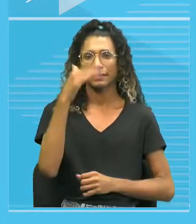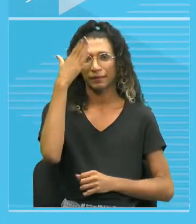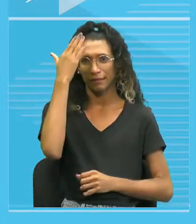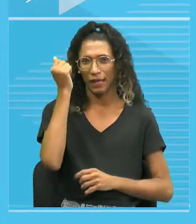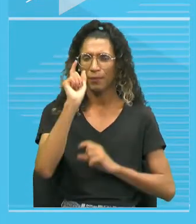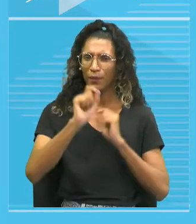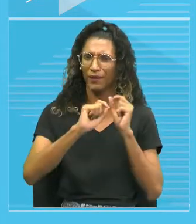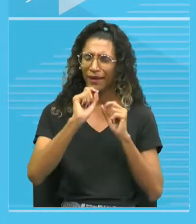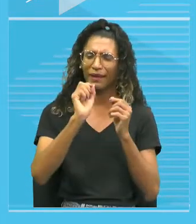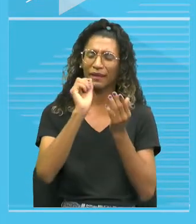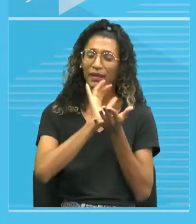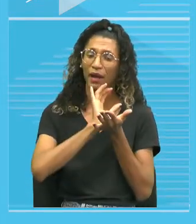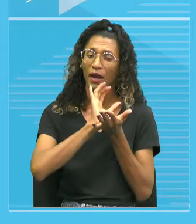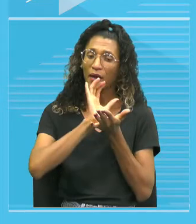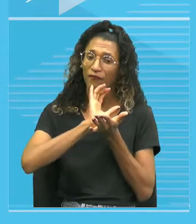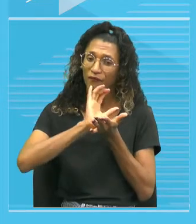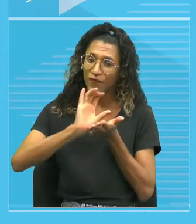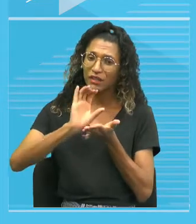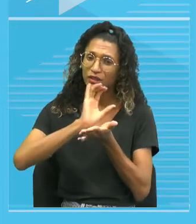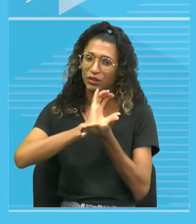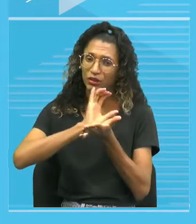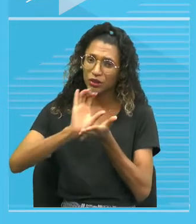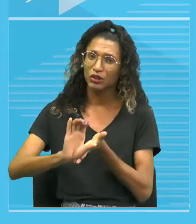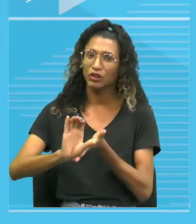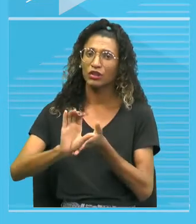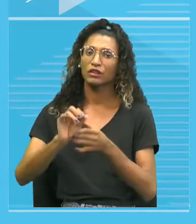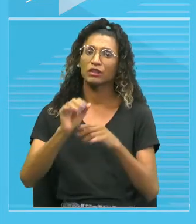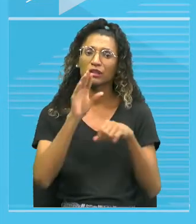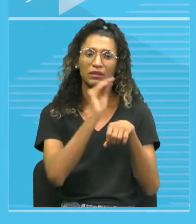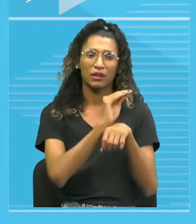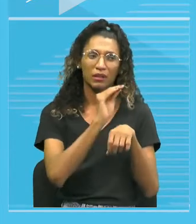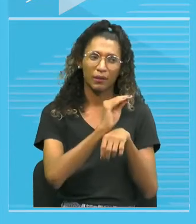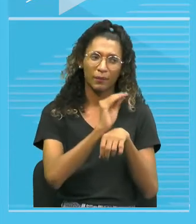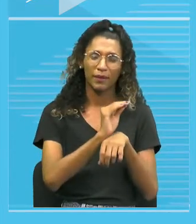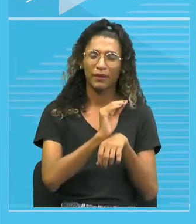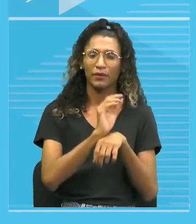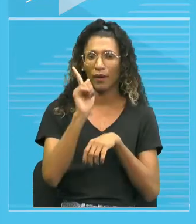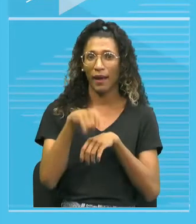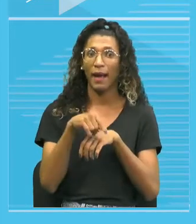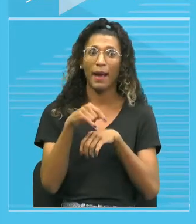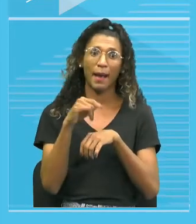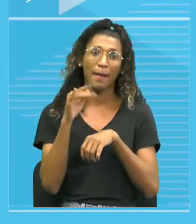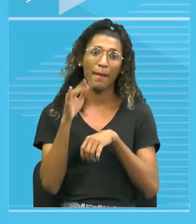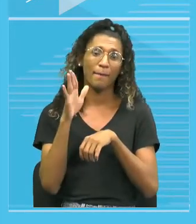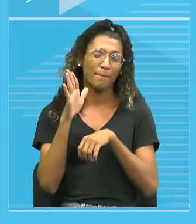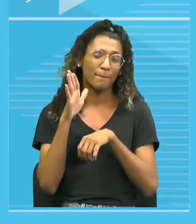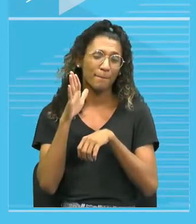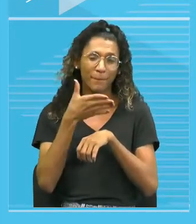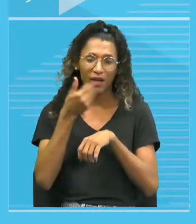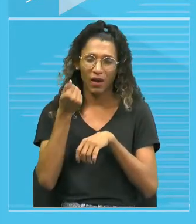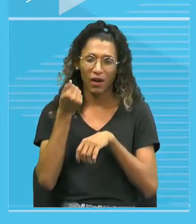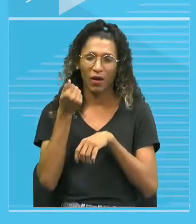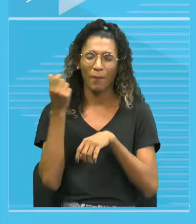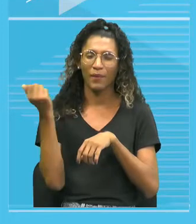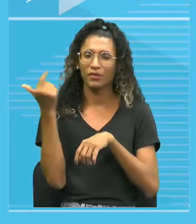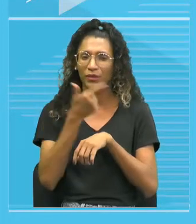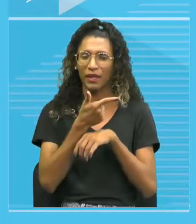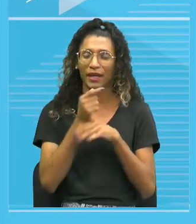investir em tratamento sai sempre mais caro do que investir em prevenção. A gente não consegue entender isso